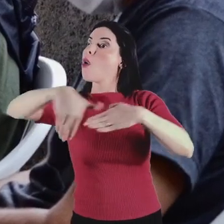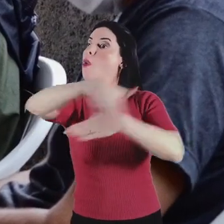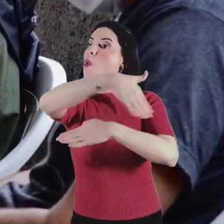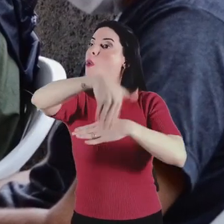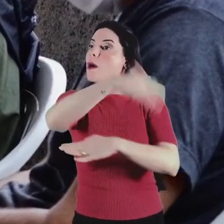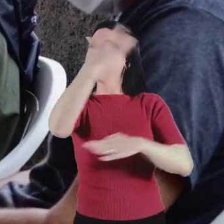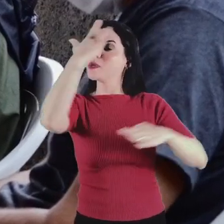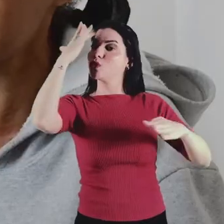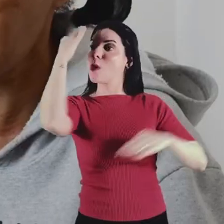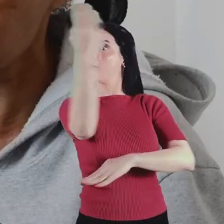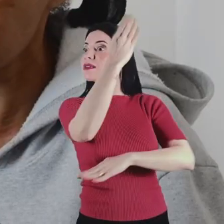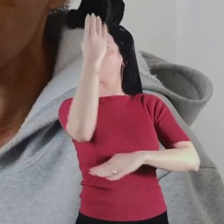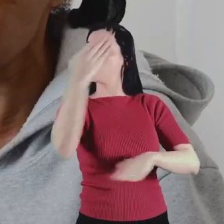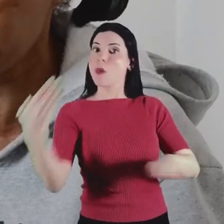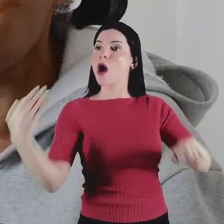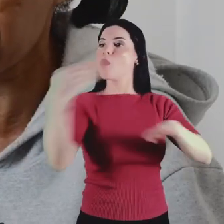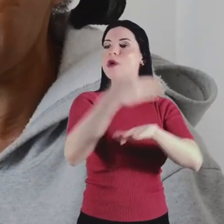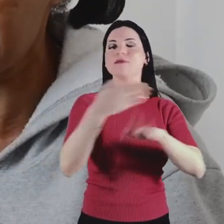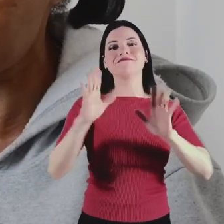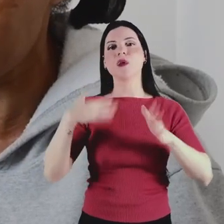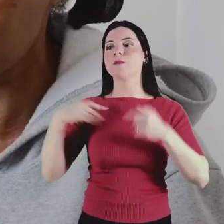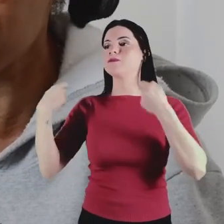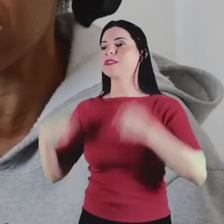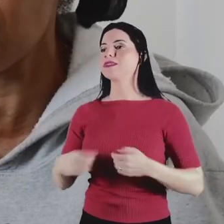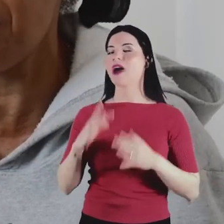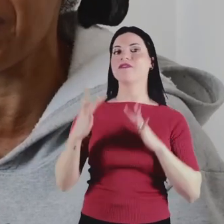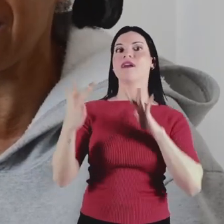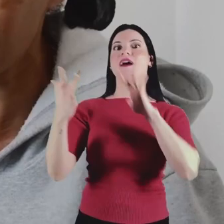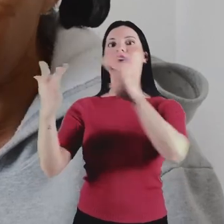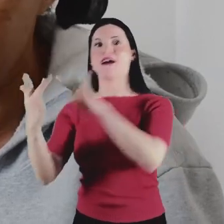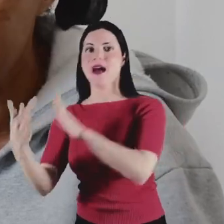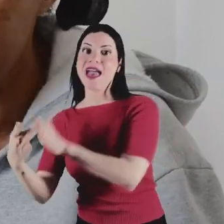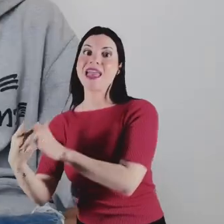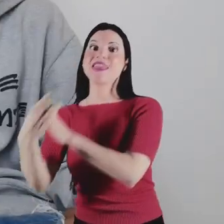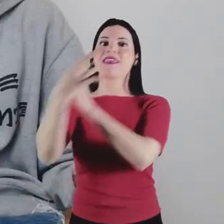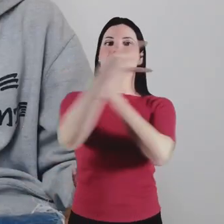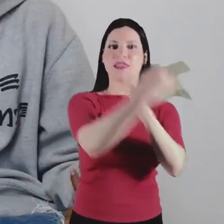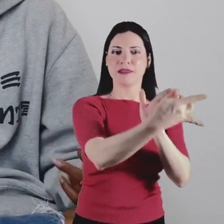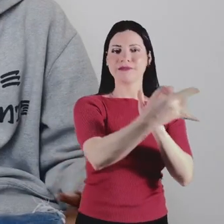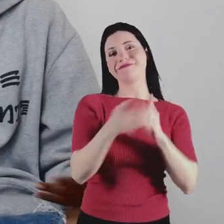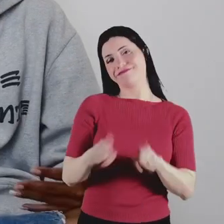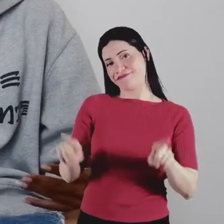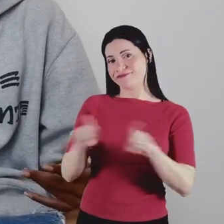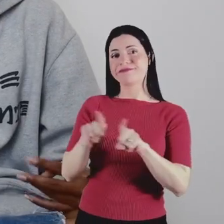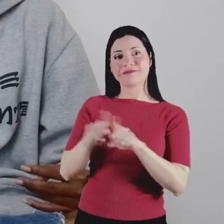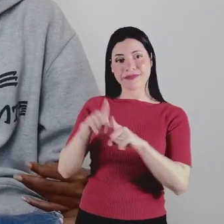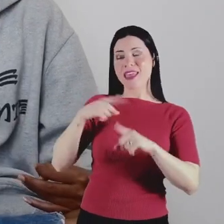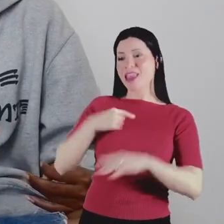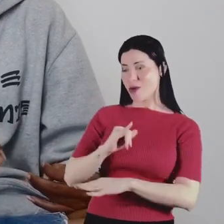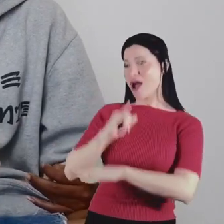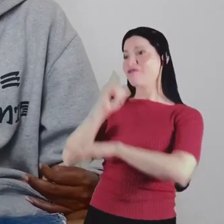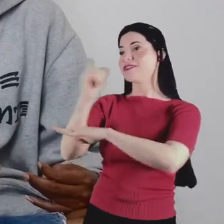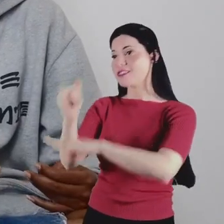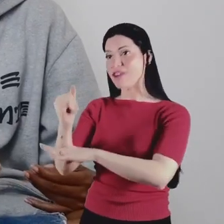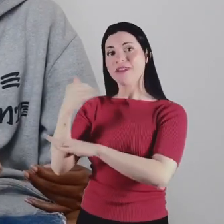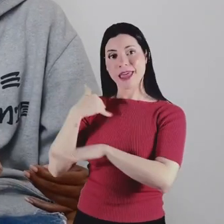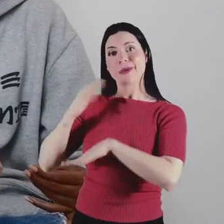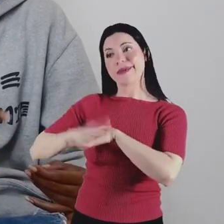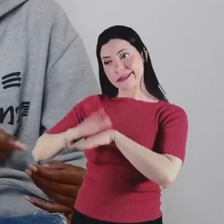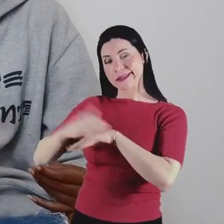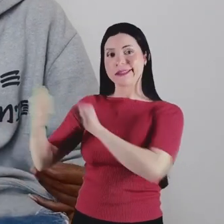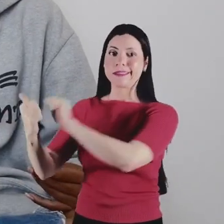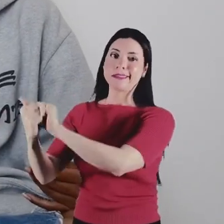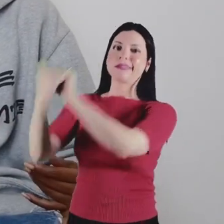até a equipe e falar, olha, na rua tal tem um morador que tá passando mal. Tinha que ter alguém pra levar. E no final das contas, eu acabava indo